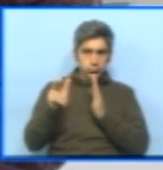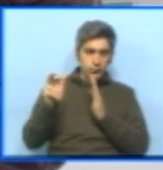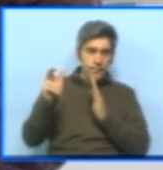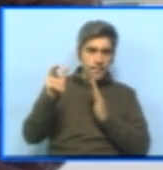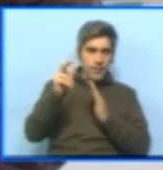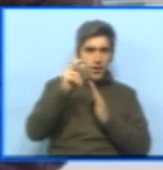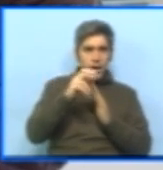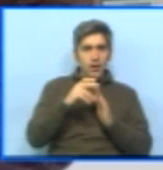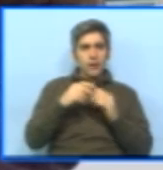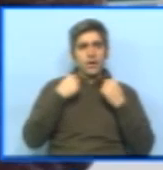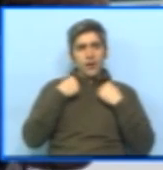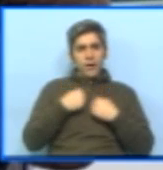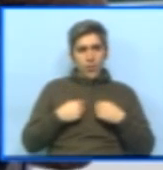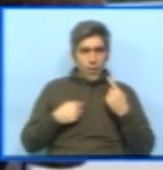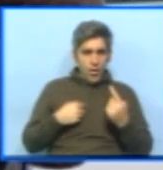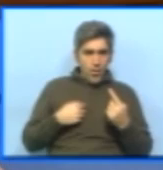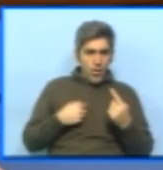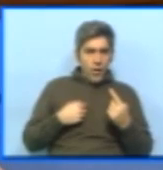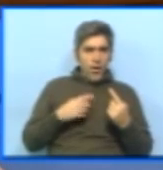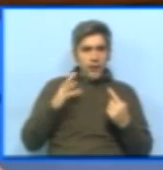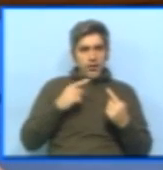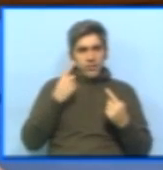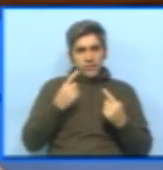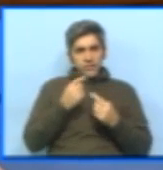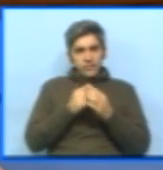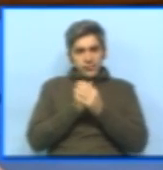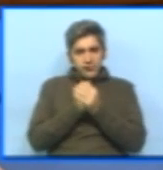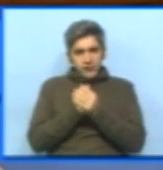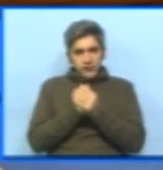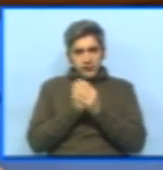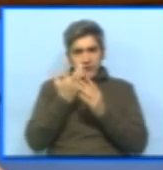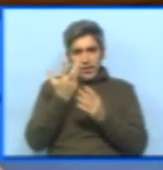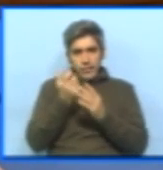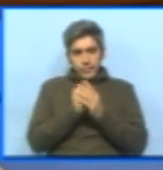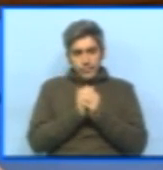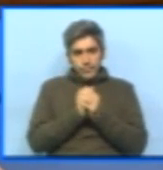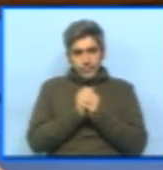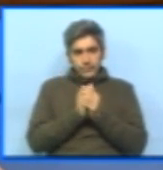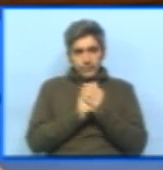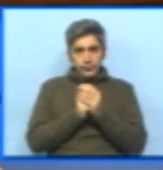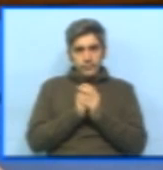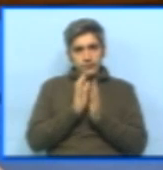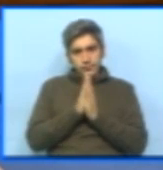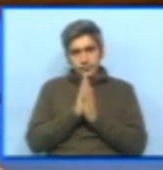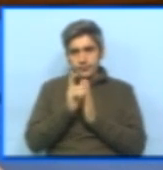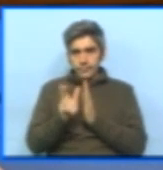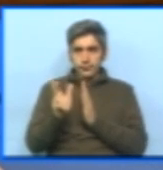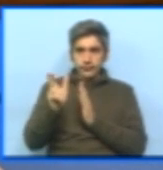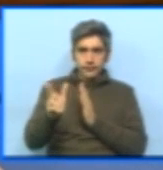Portanto, o romeiro leva um terço ao pescoço? Leva um terço ao pescoço e leva outro terço na mão, por onde vai rezando.